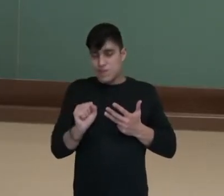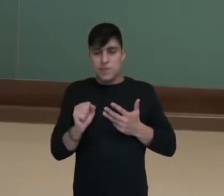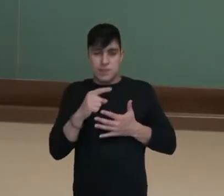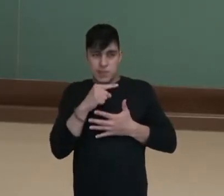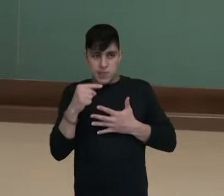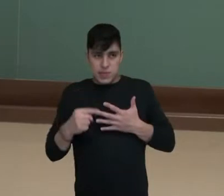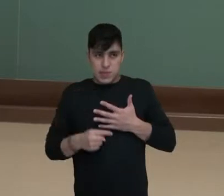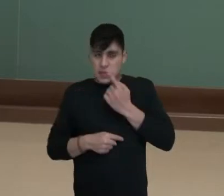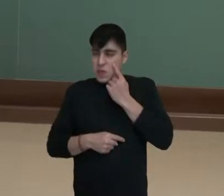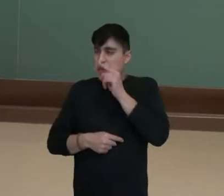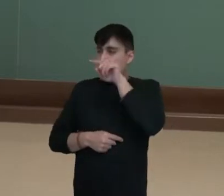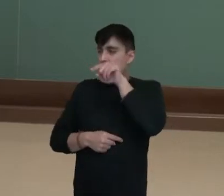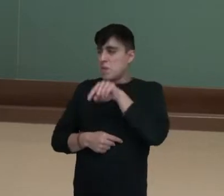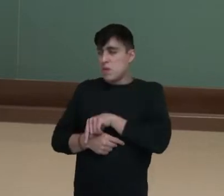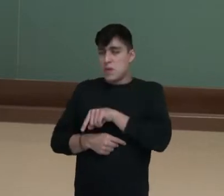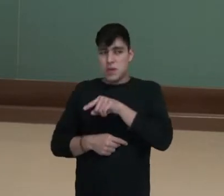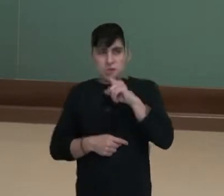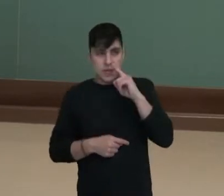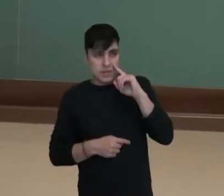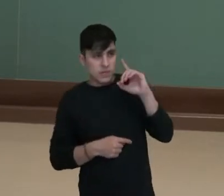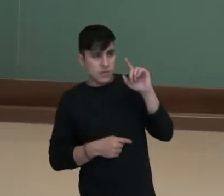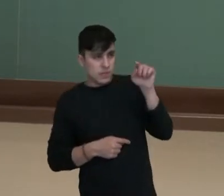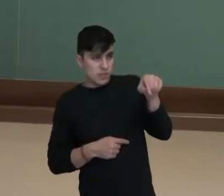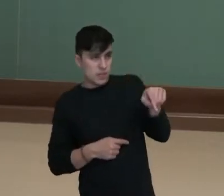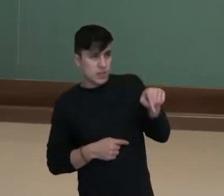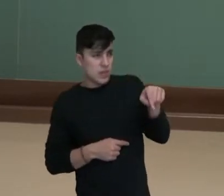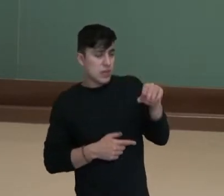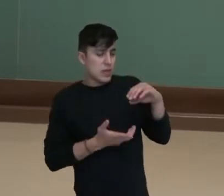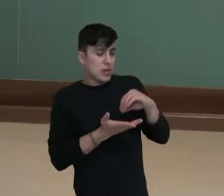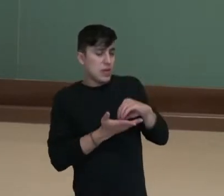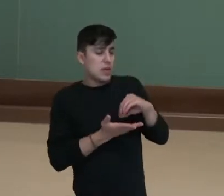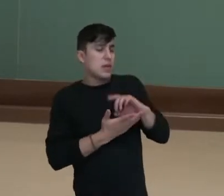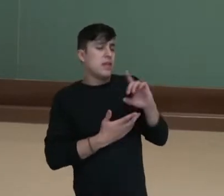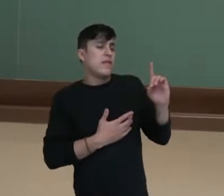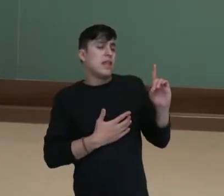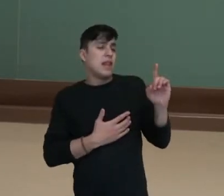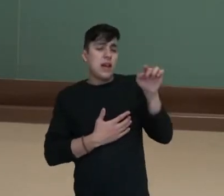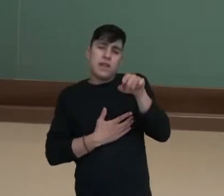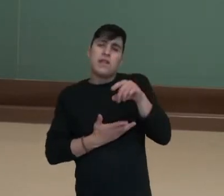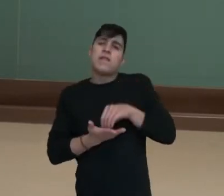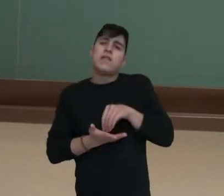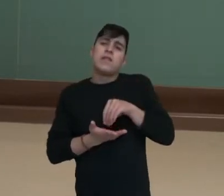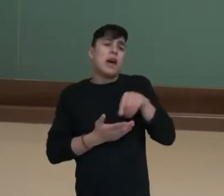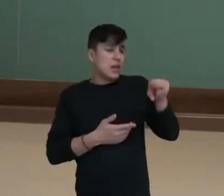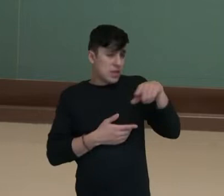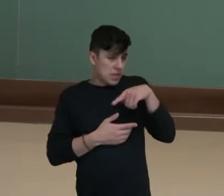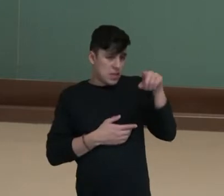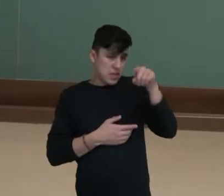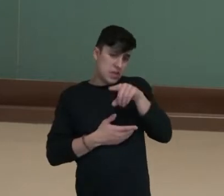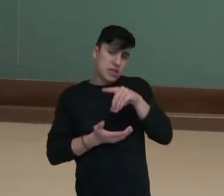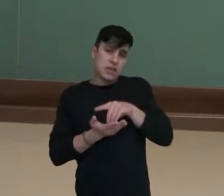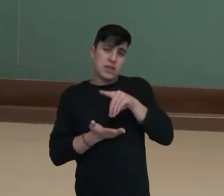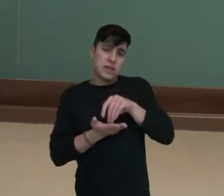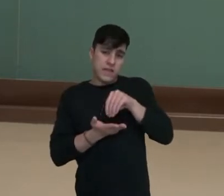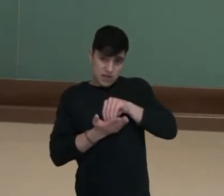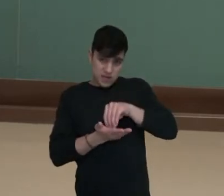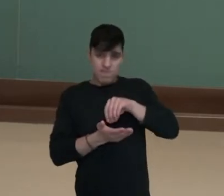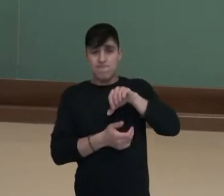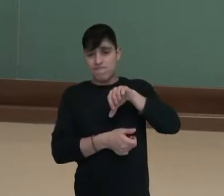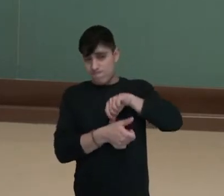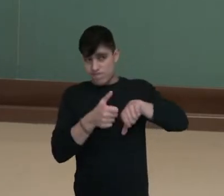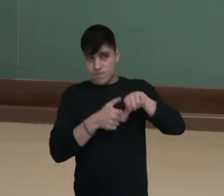Aqui eu tenho o cromossomo D. Nesse daqui eu não tenho o gene D. Então, cadê esse gene? Então, ocorreu uma alteração nesse